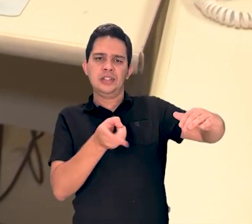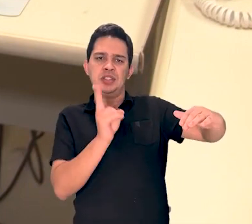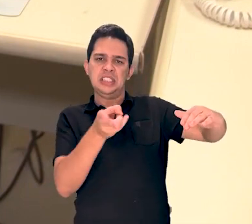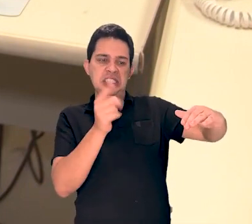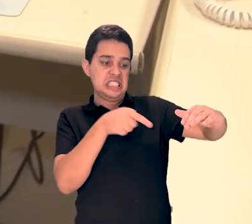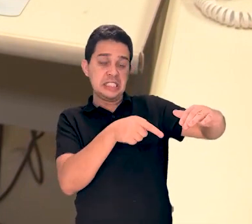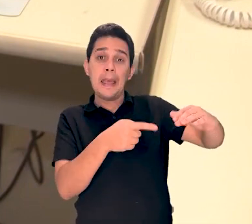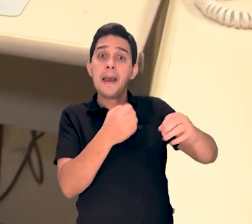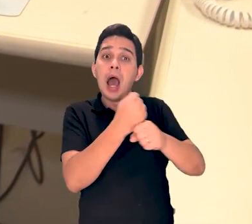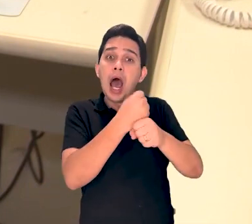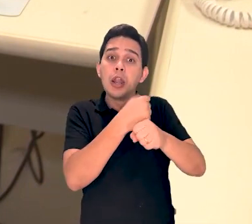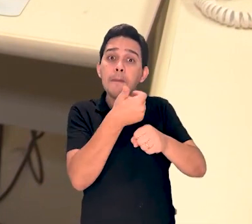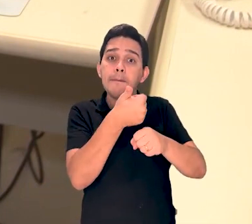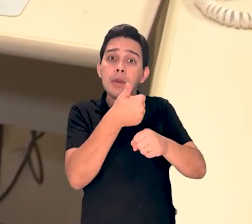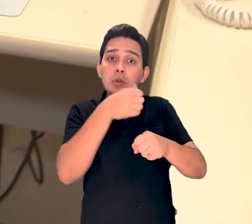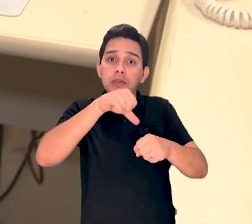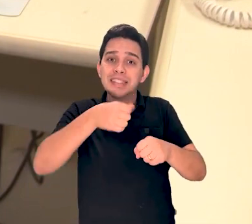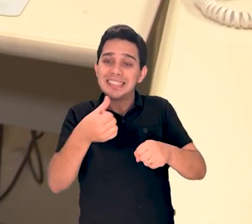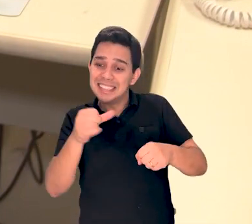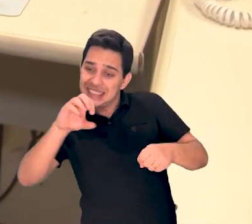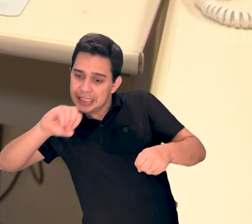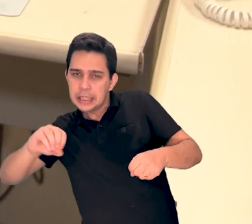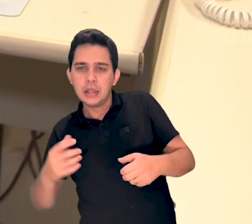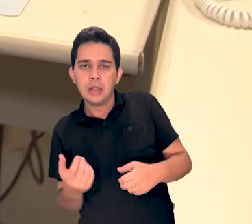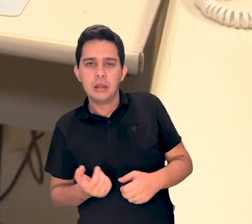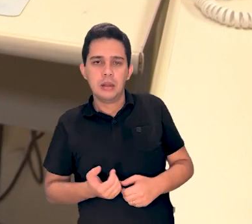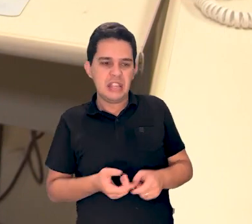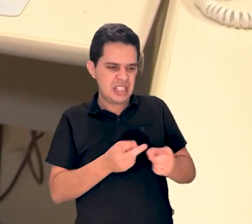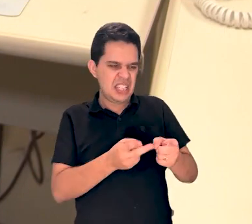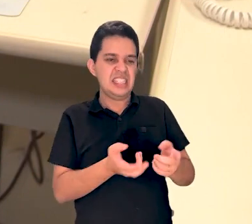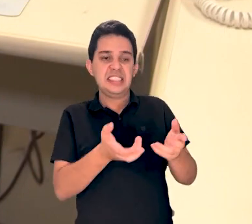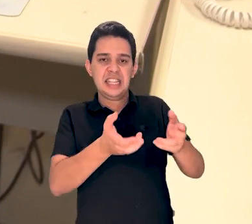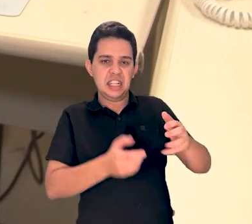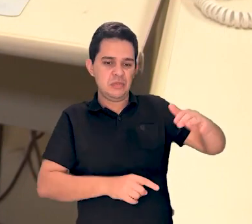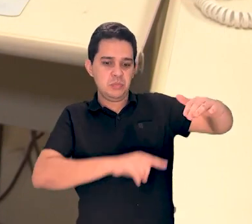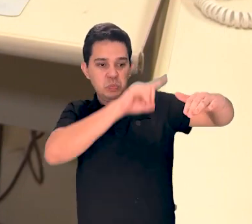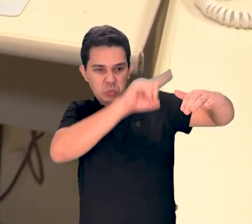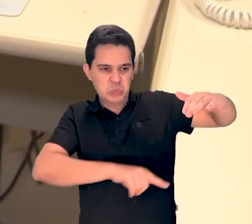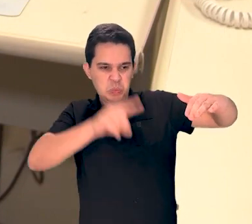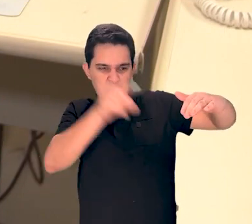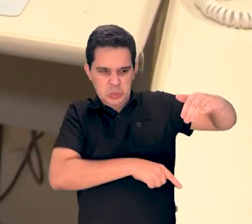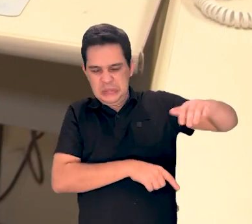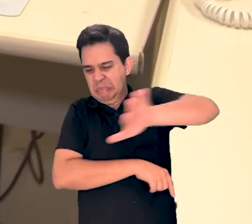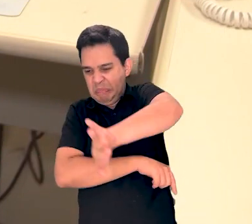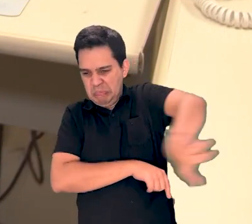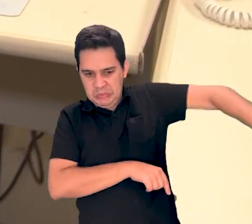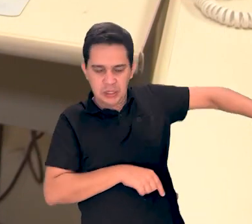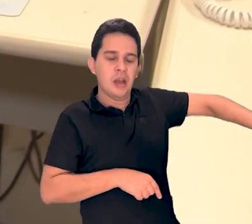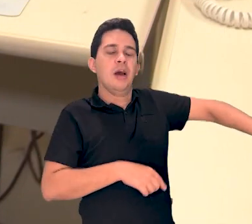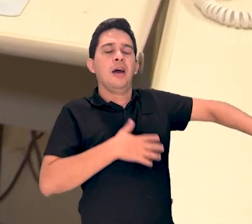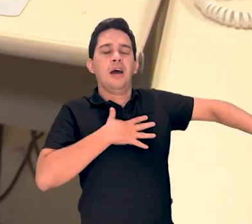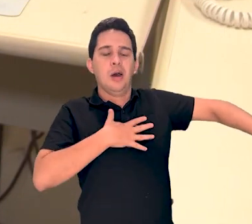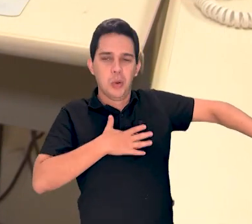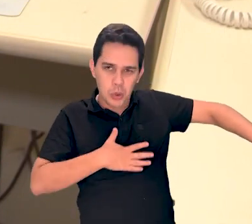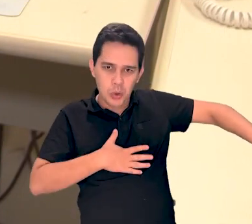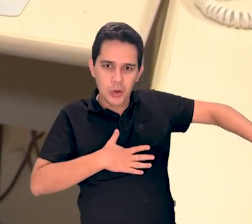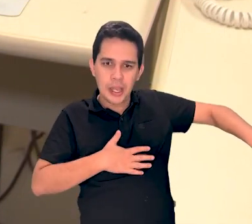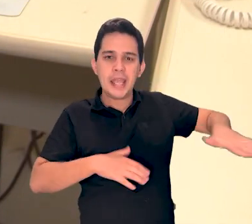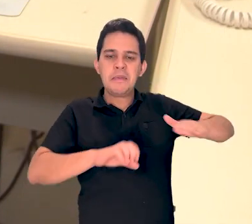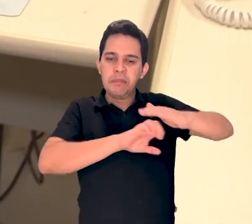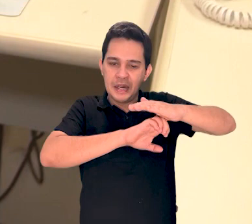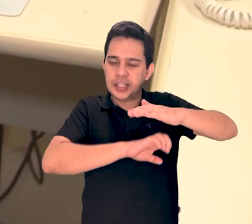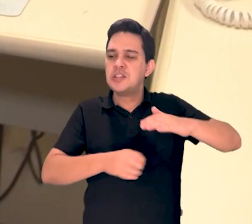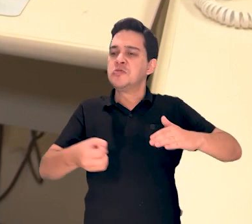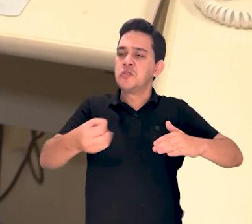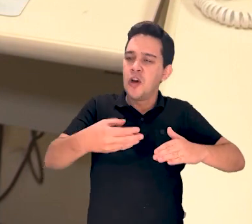aí desde 1960 sejam definitivamente excluídos desse processo para que a